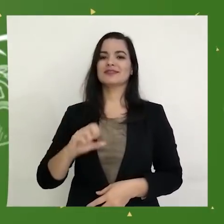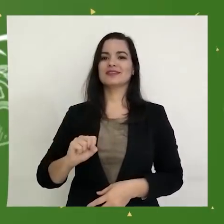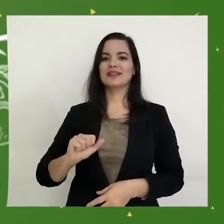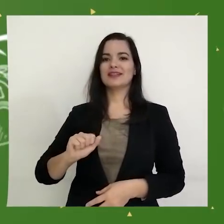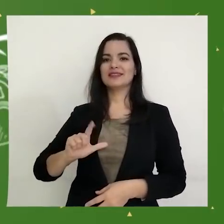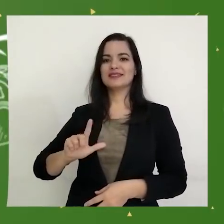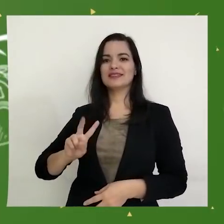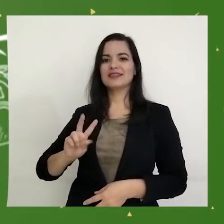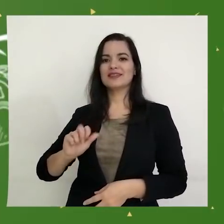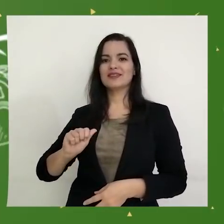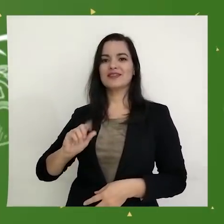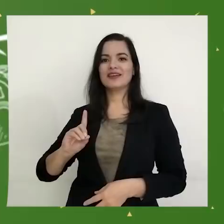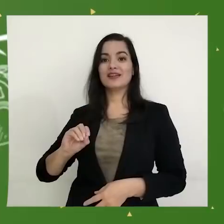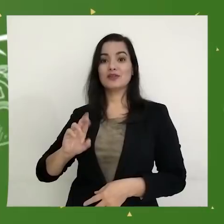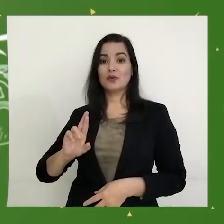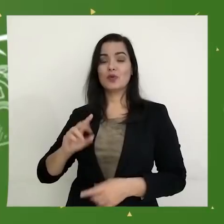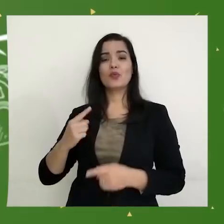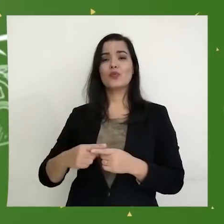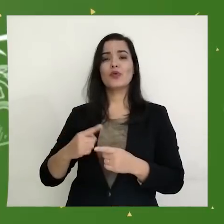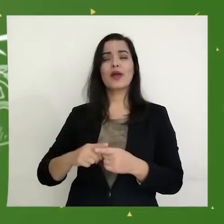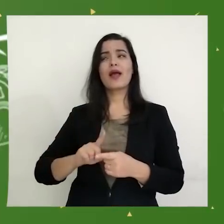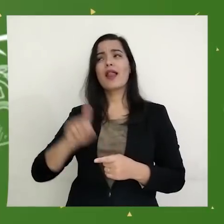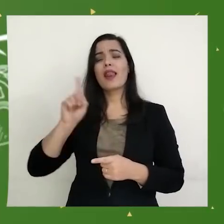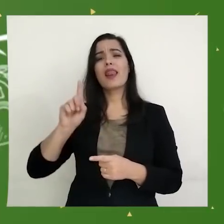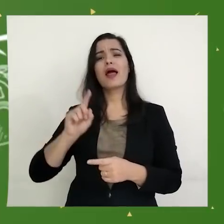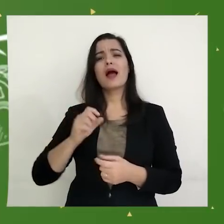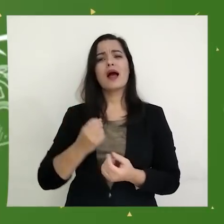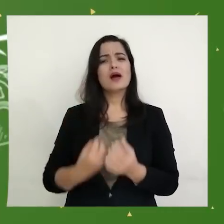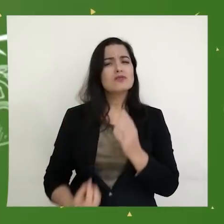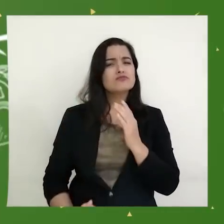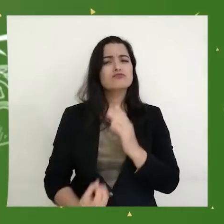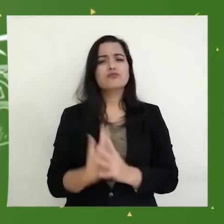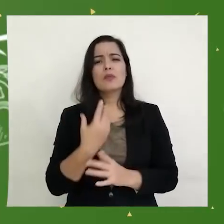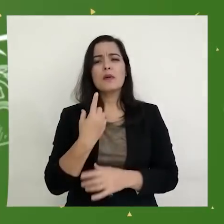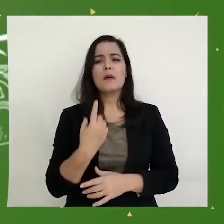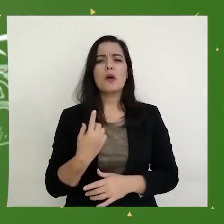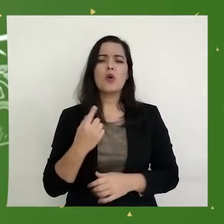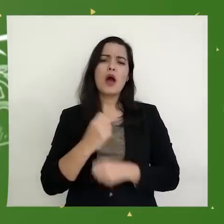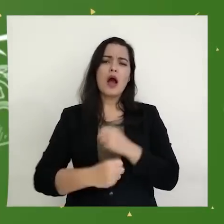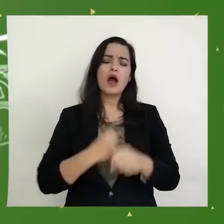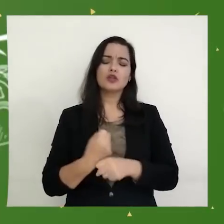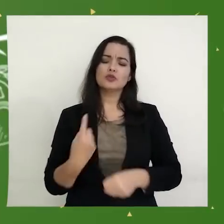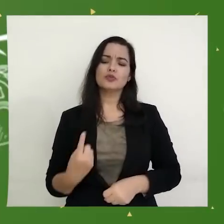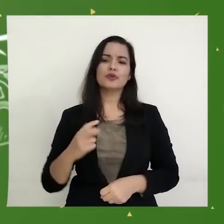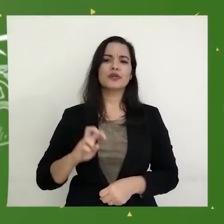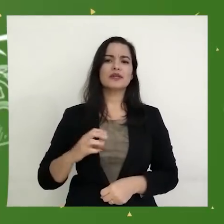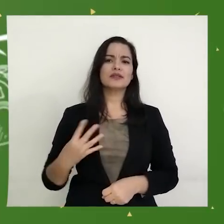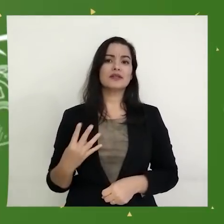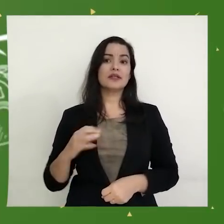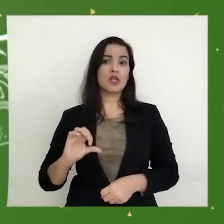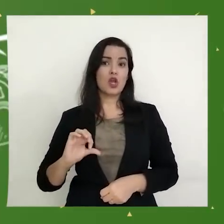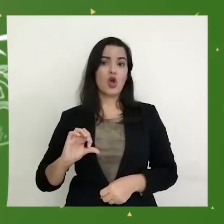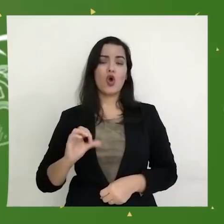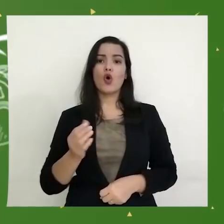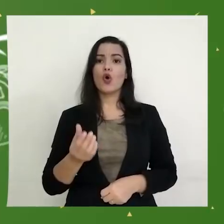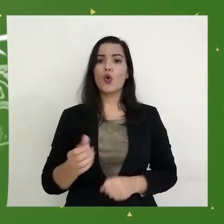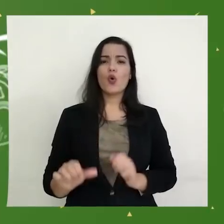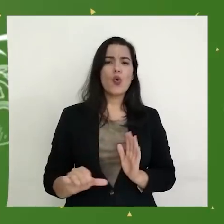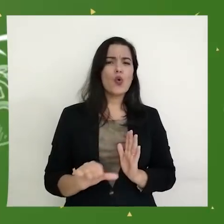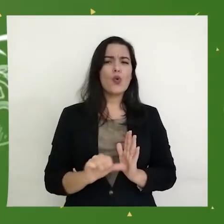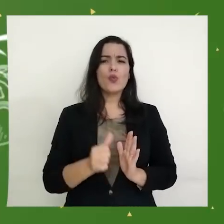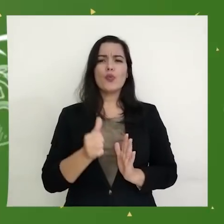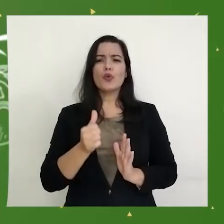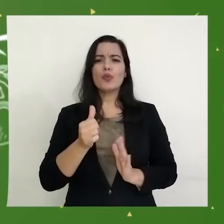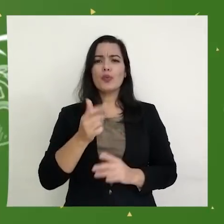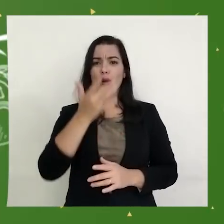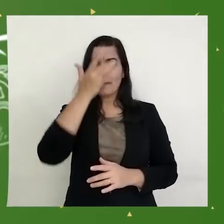Salvador, porque desde a fundação da cidade, lá em 1549, o governador-geral, que foi o primeiro